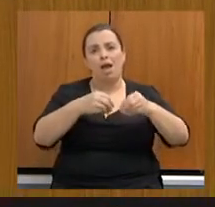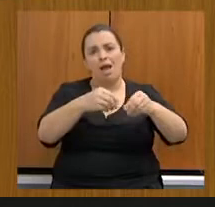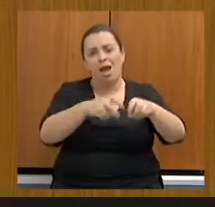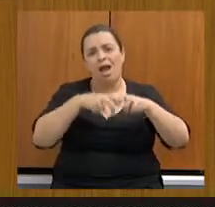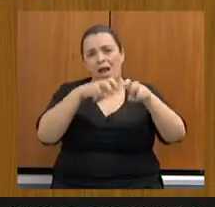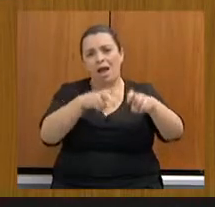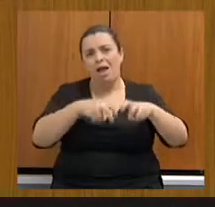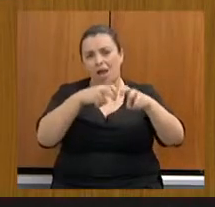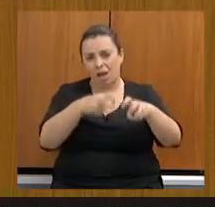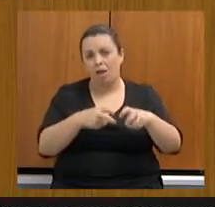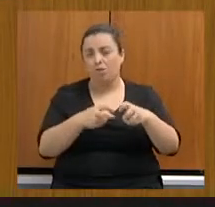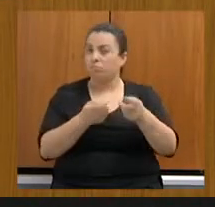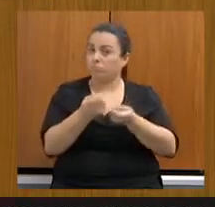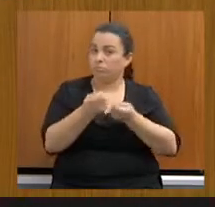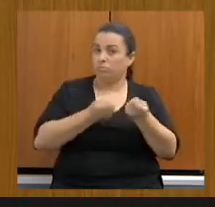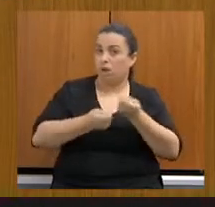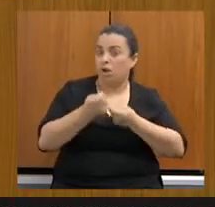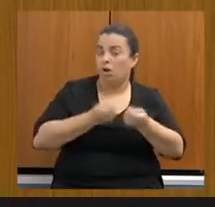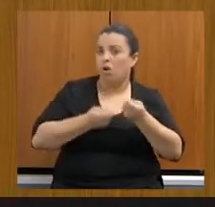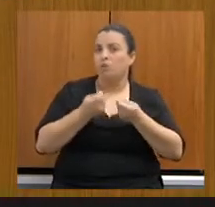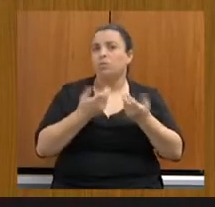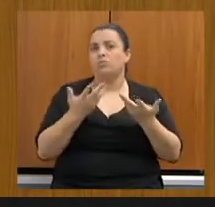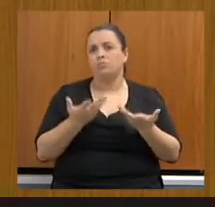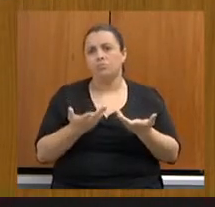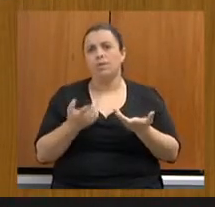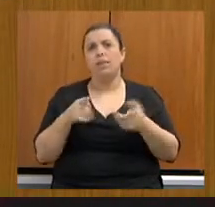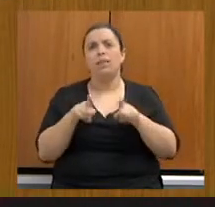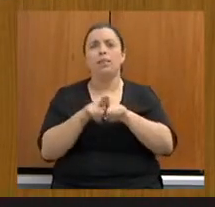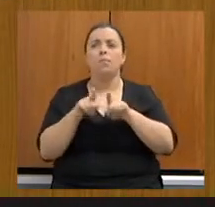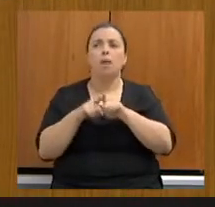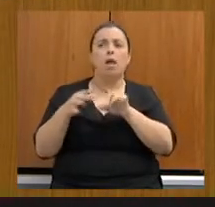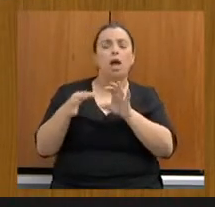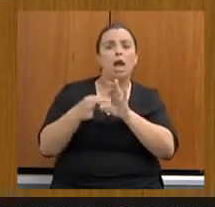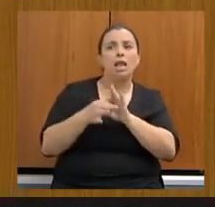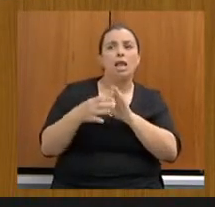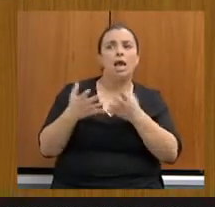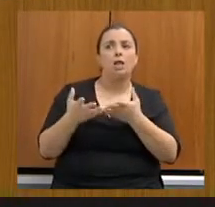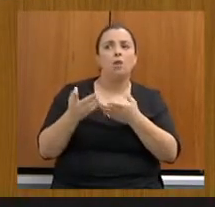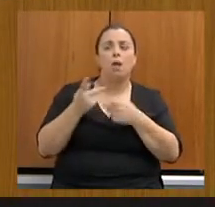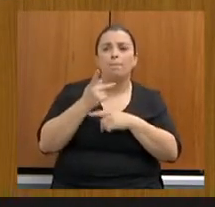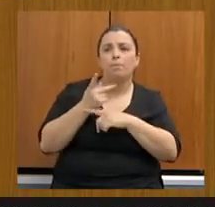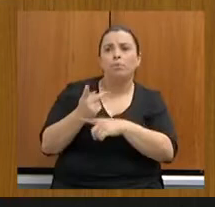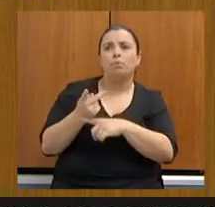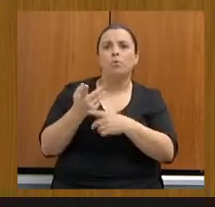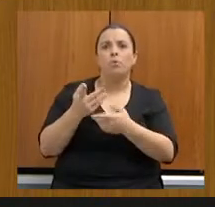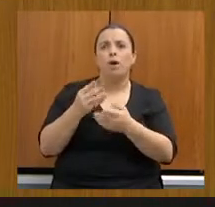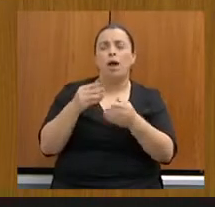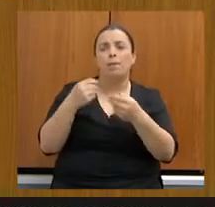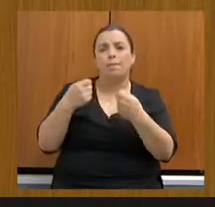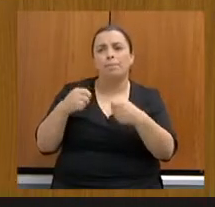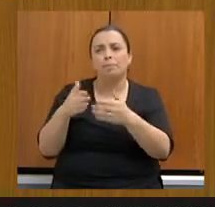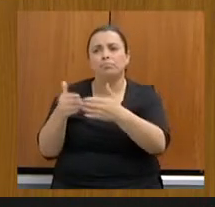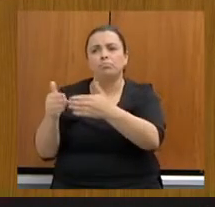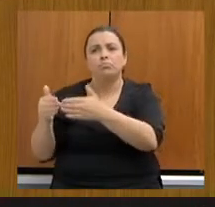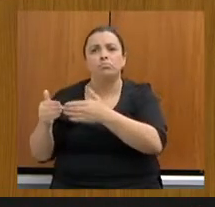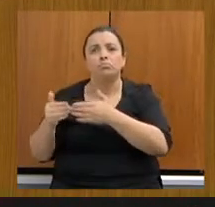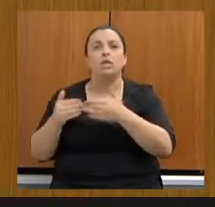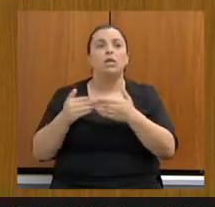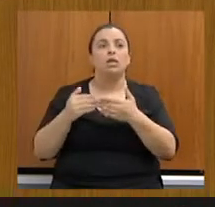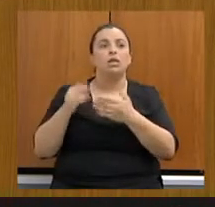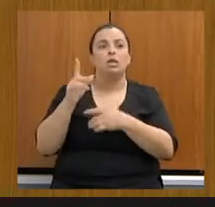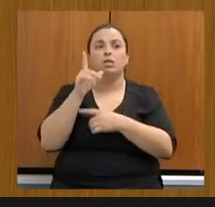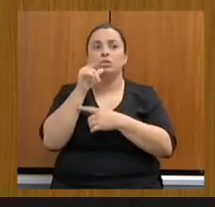público alinhada à demanda hídrica que estamos vivenciando em especial na bacia do Rio